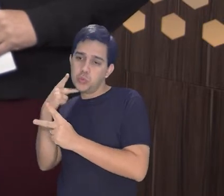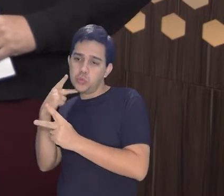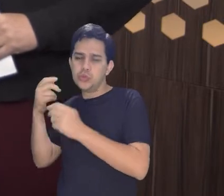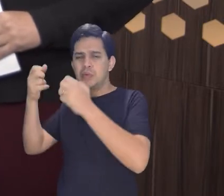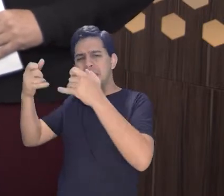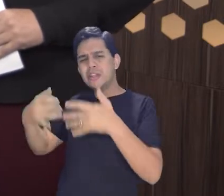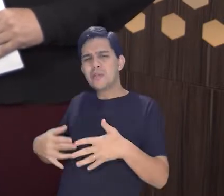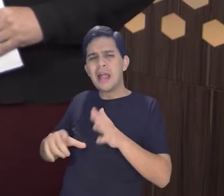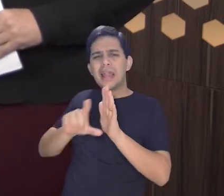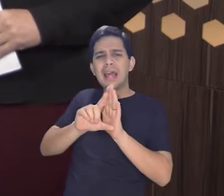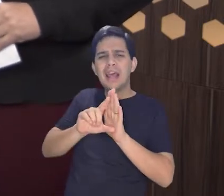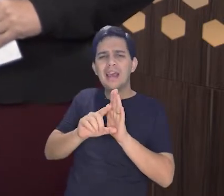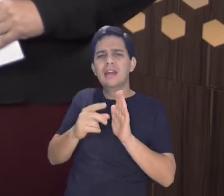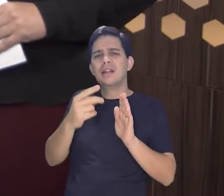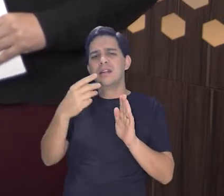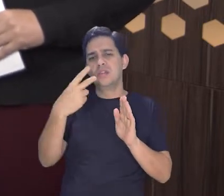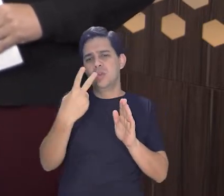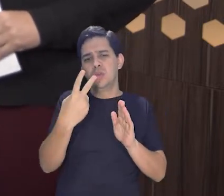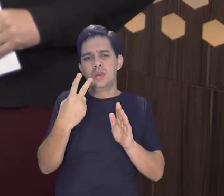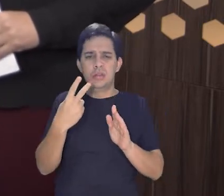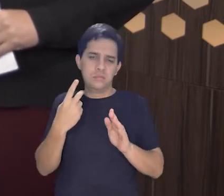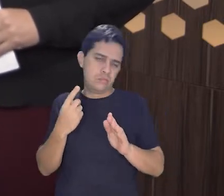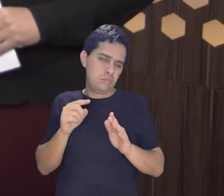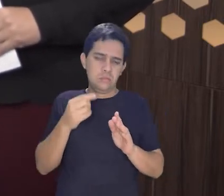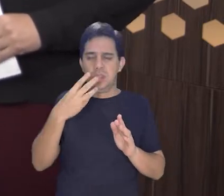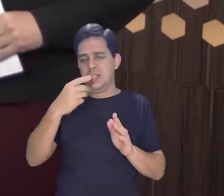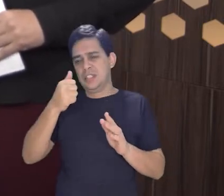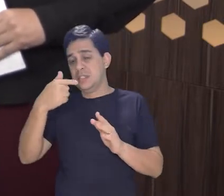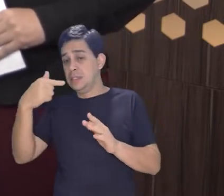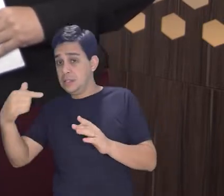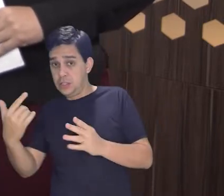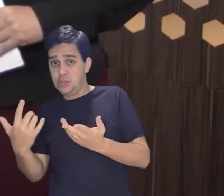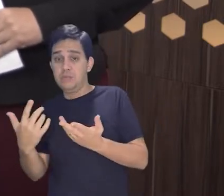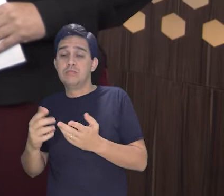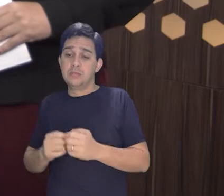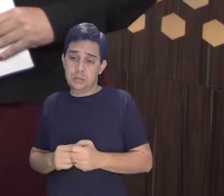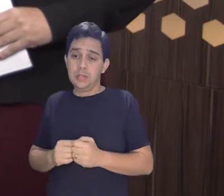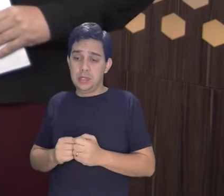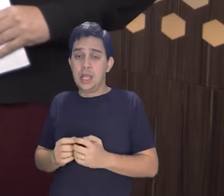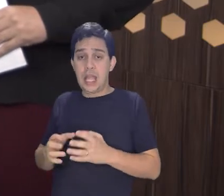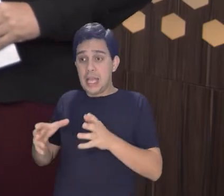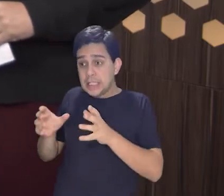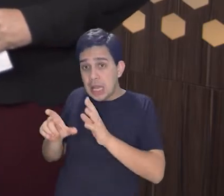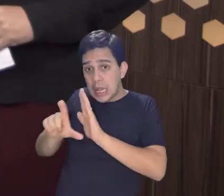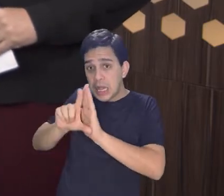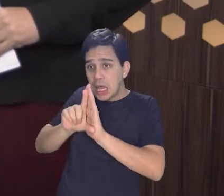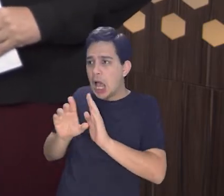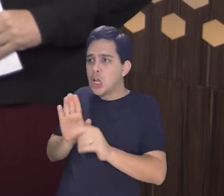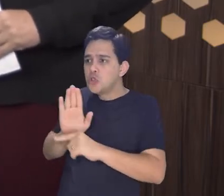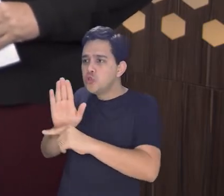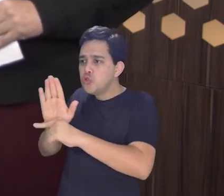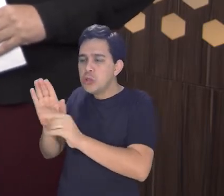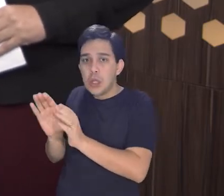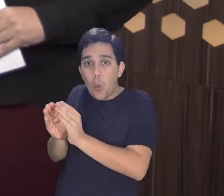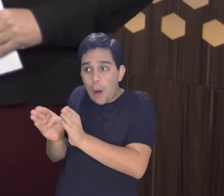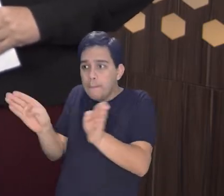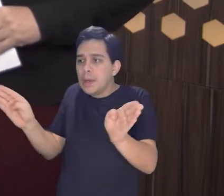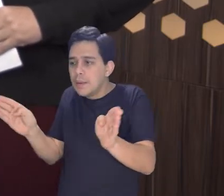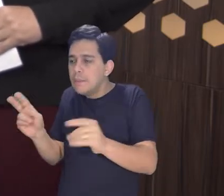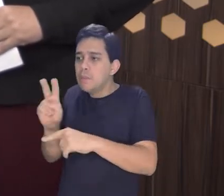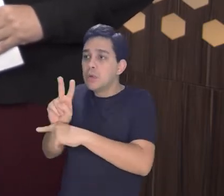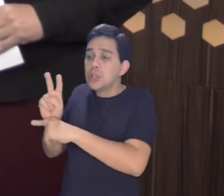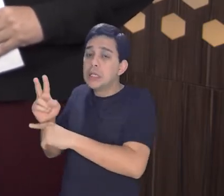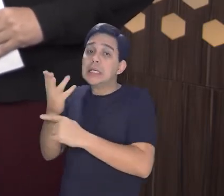2017, também conhecida como a Lei da Escuta Protegida, que amplia a proteção às crianças e aos adolescentes vítimas